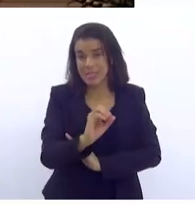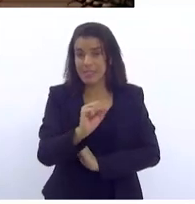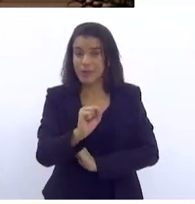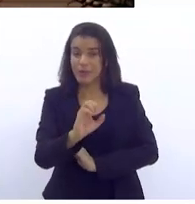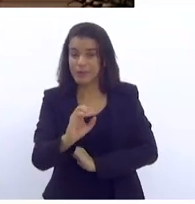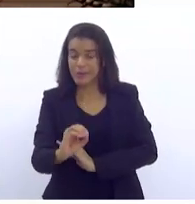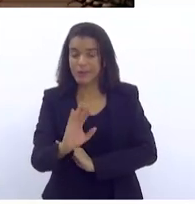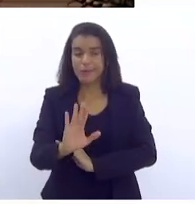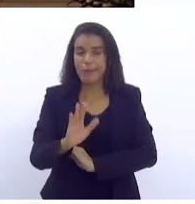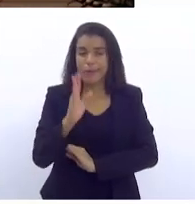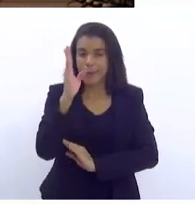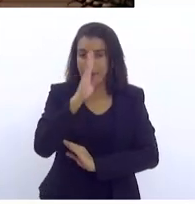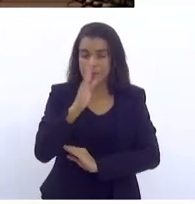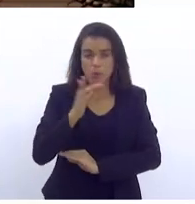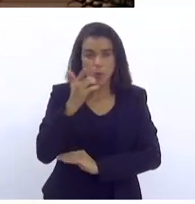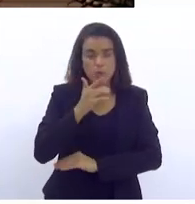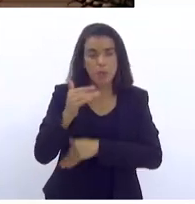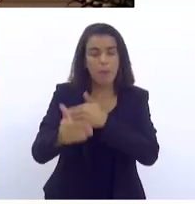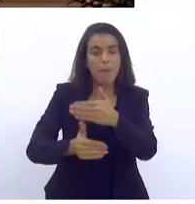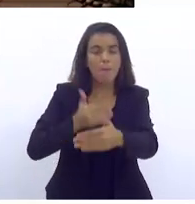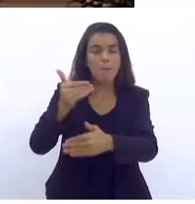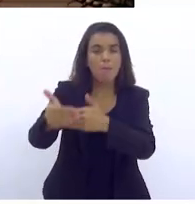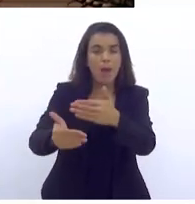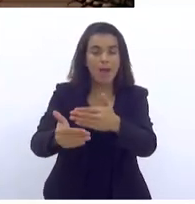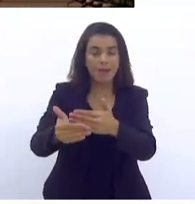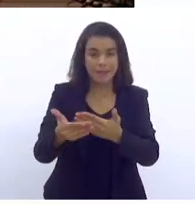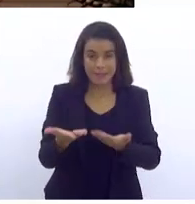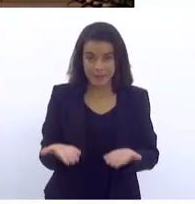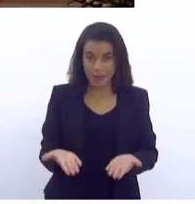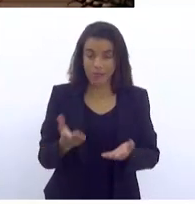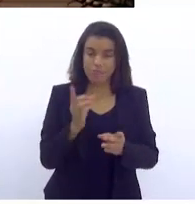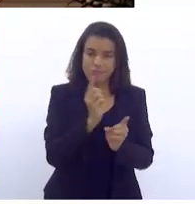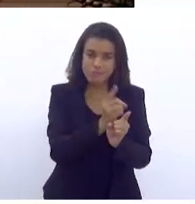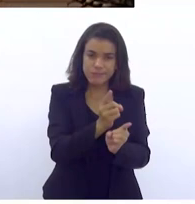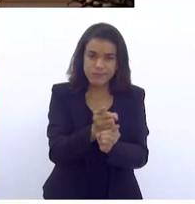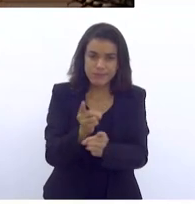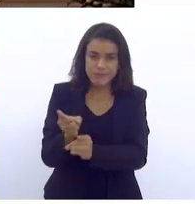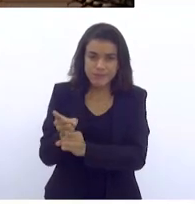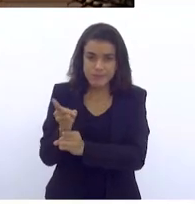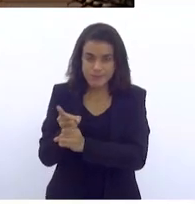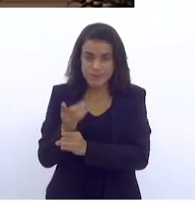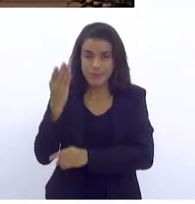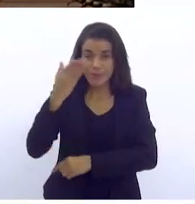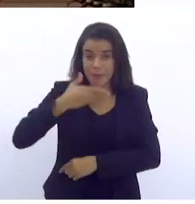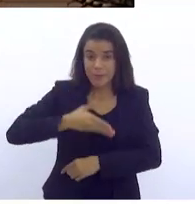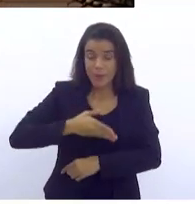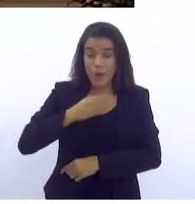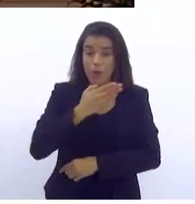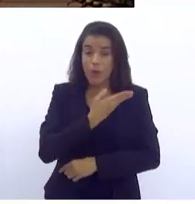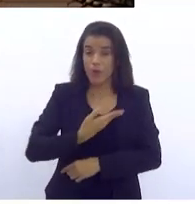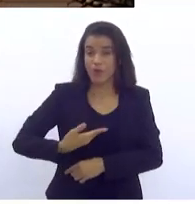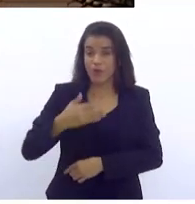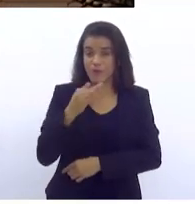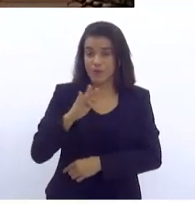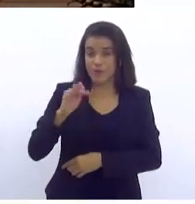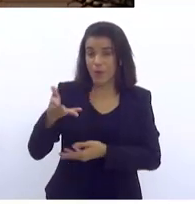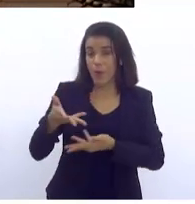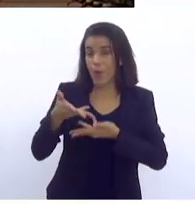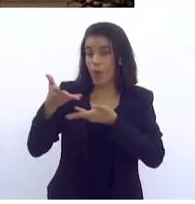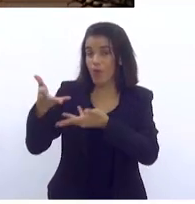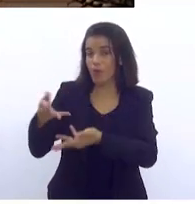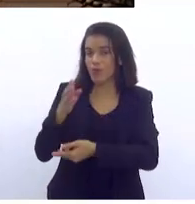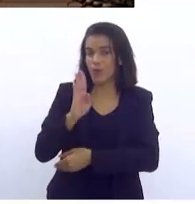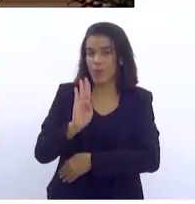não conseguia eh avançar Então a partir desse diagnóstico o governo federal convidou o BNDS a